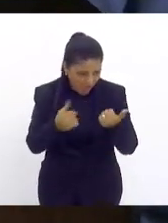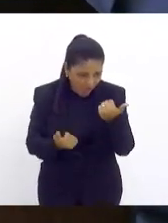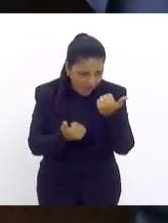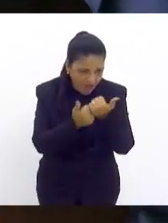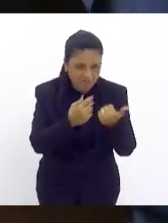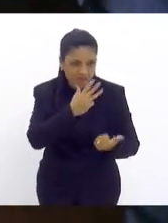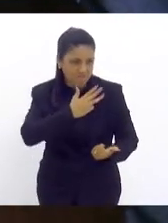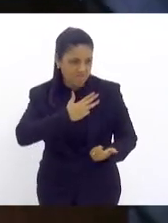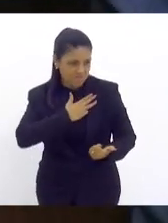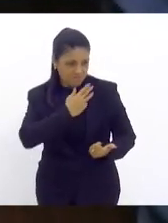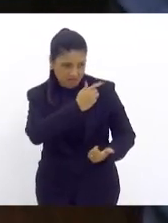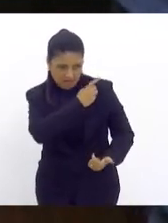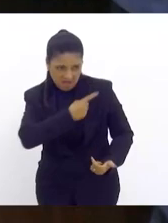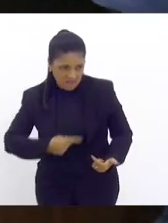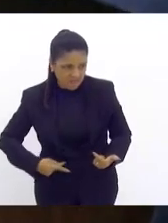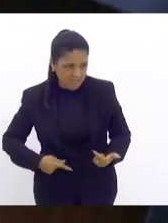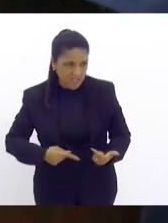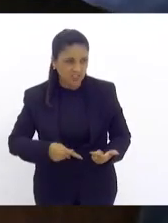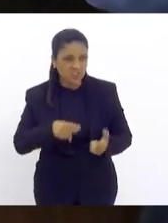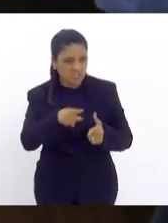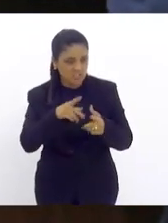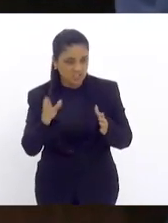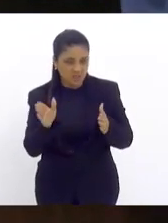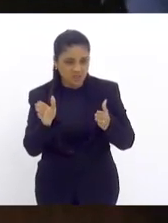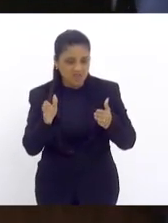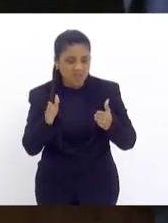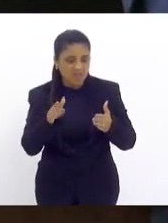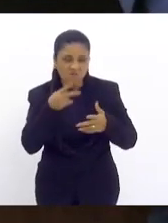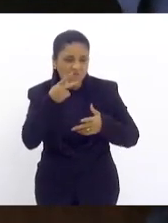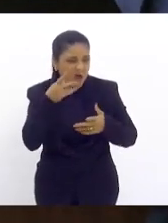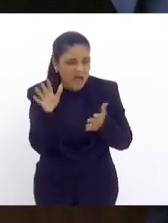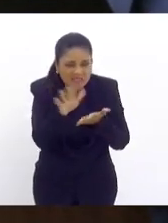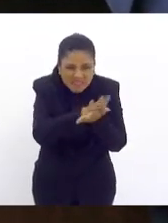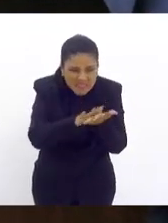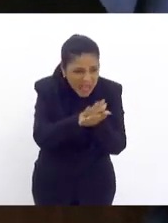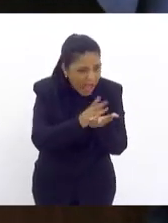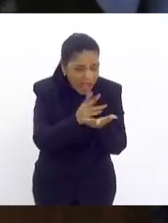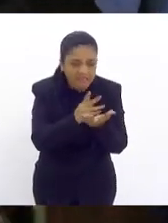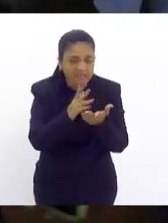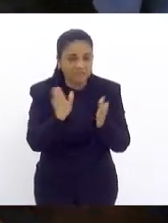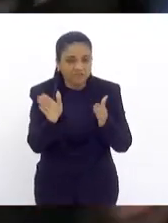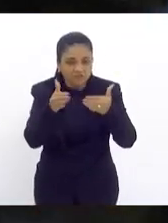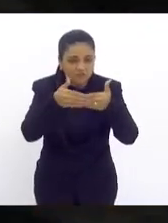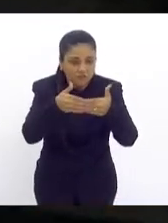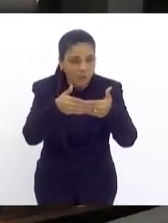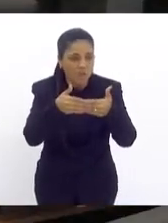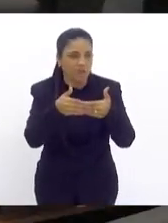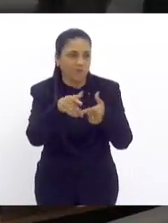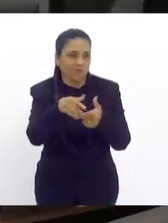ia falar isso e você não falar a respeito da Extinção desse órgão não é legal